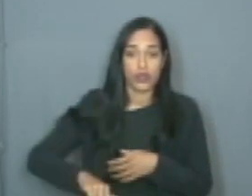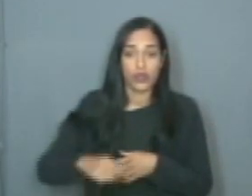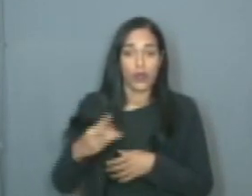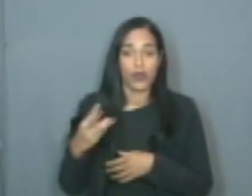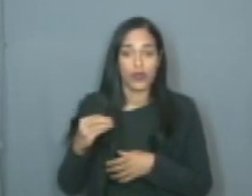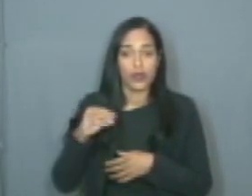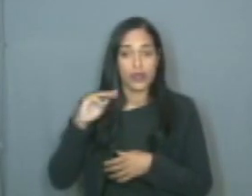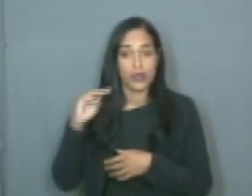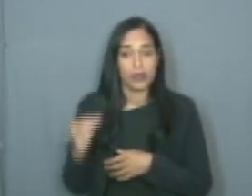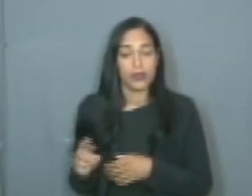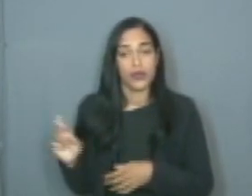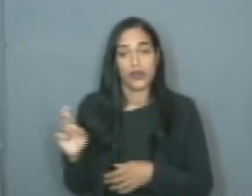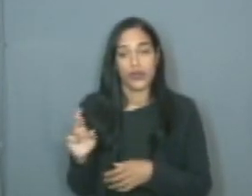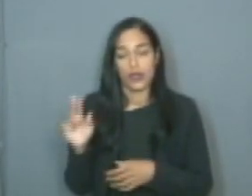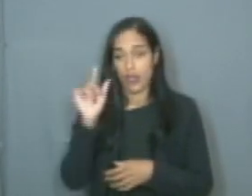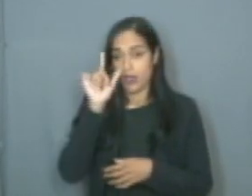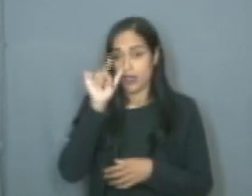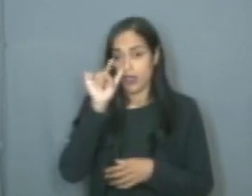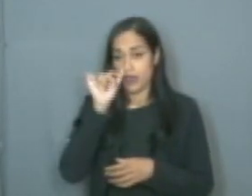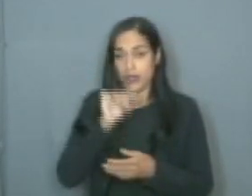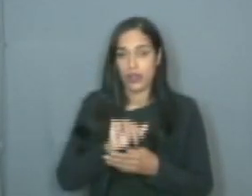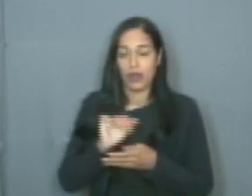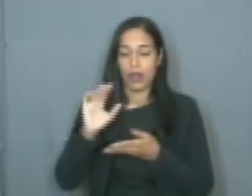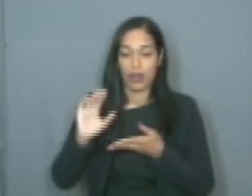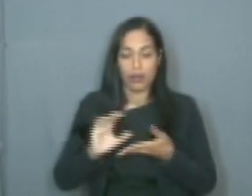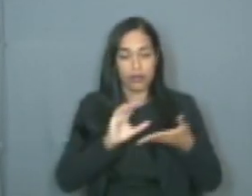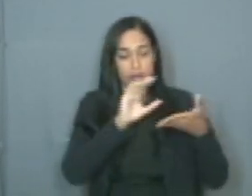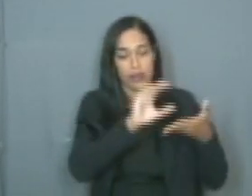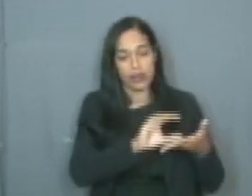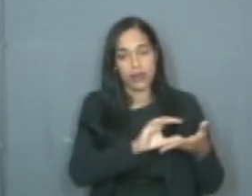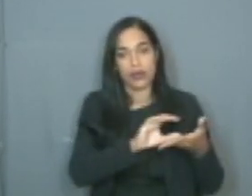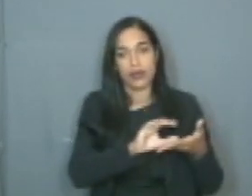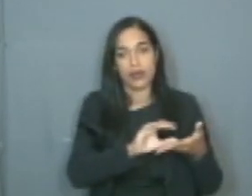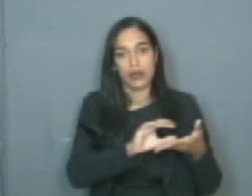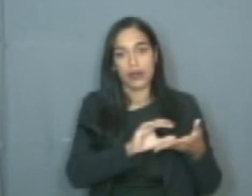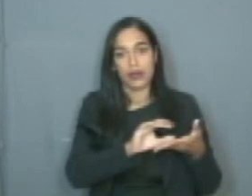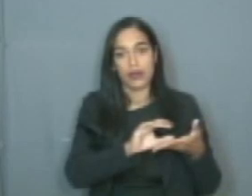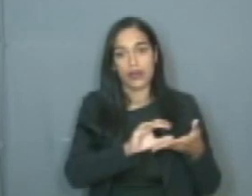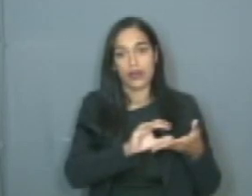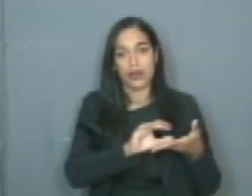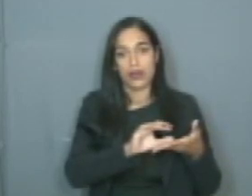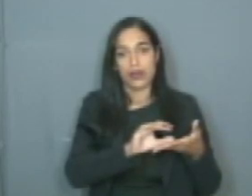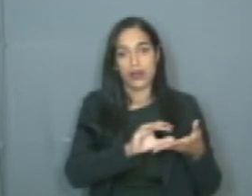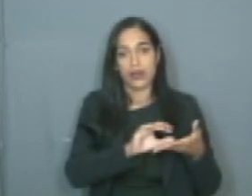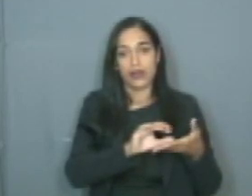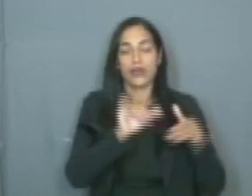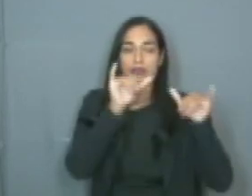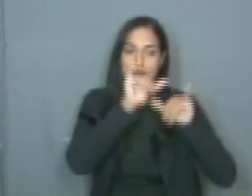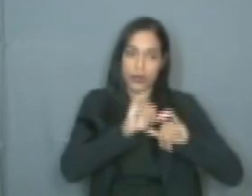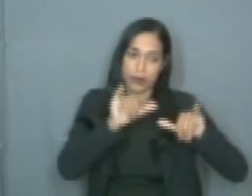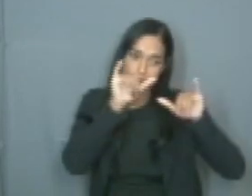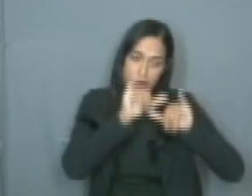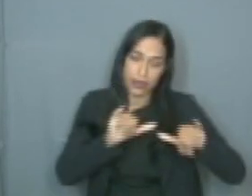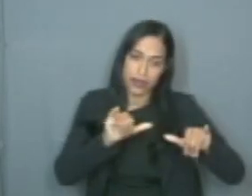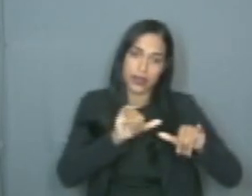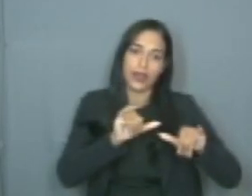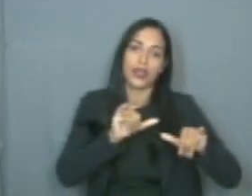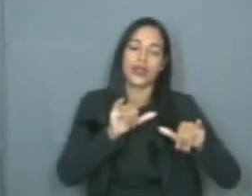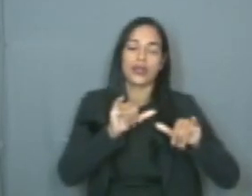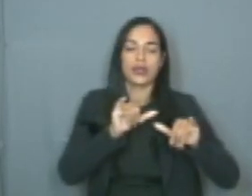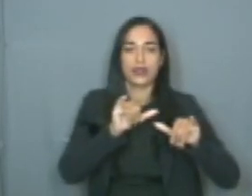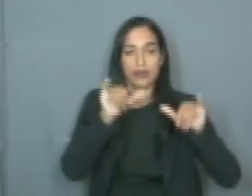30 milhões de reais destinados a quê? Destinados a quê? Publicidade